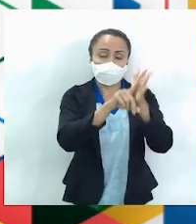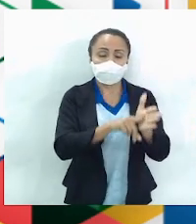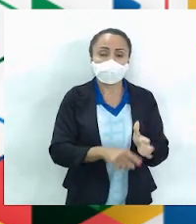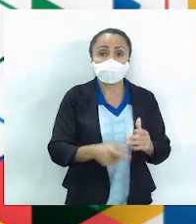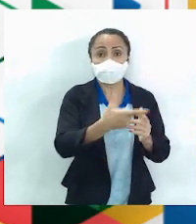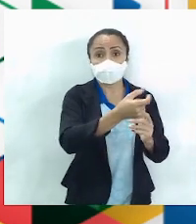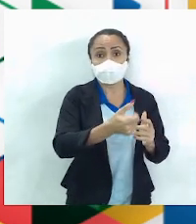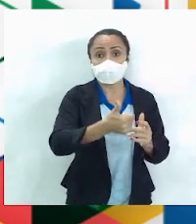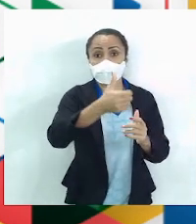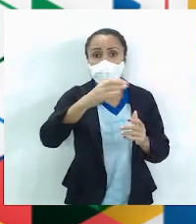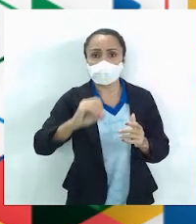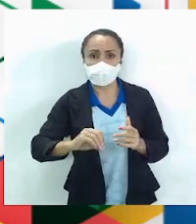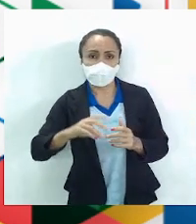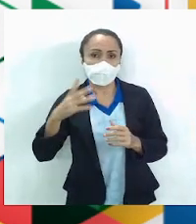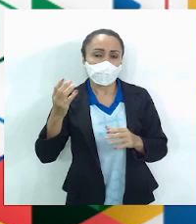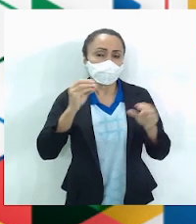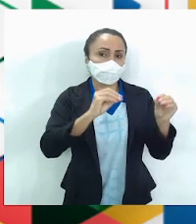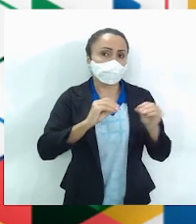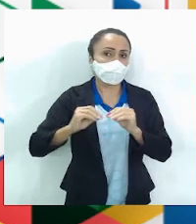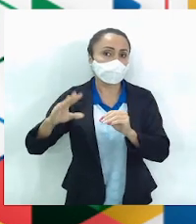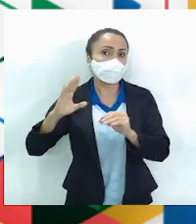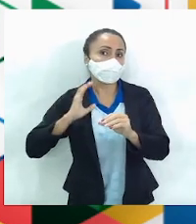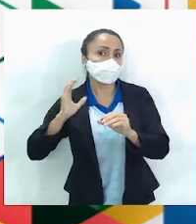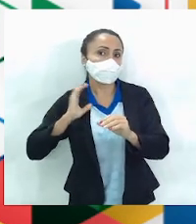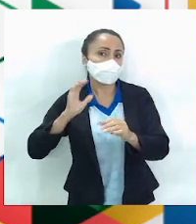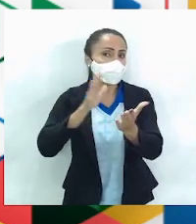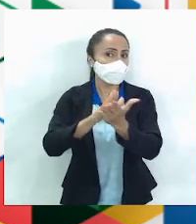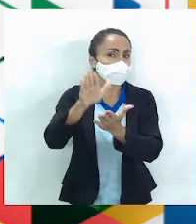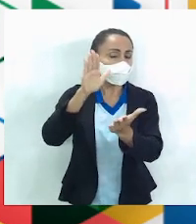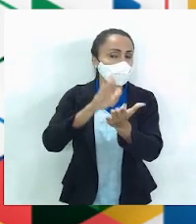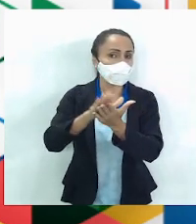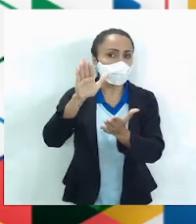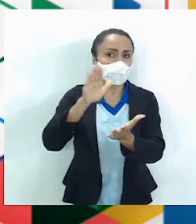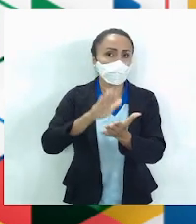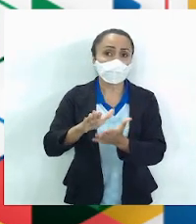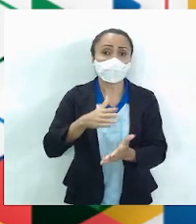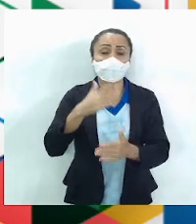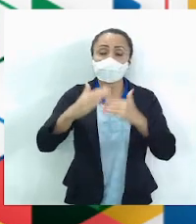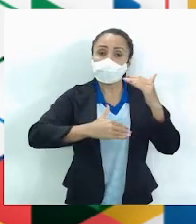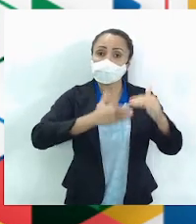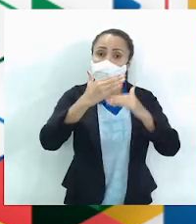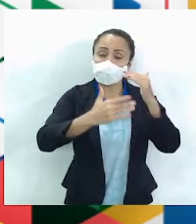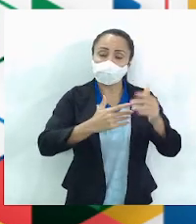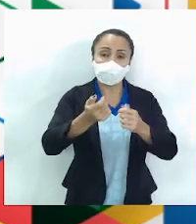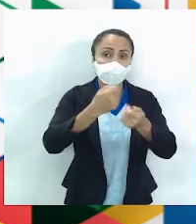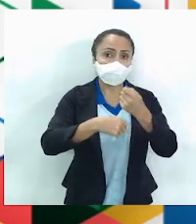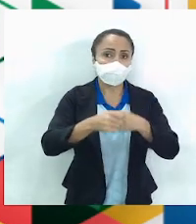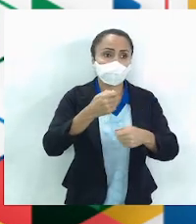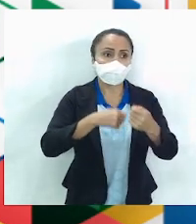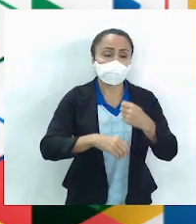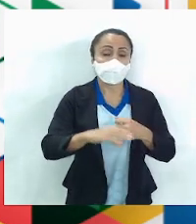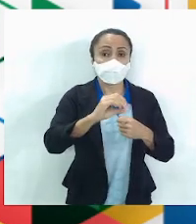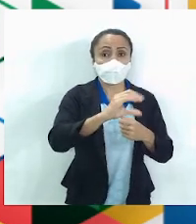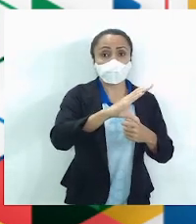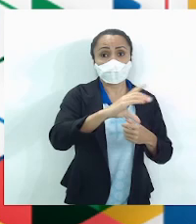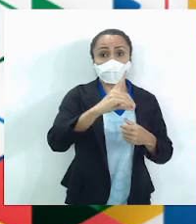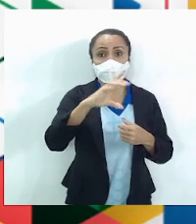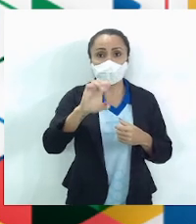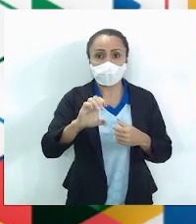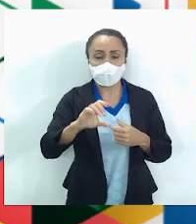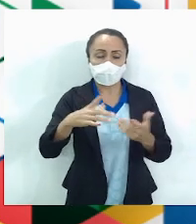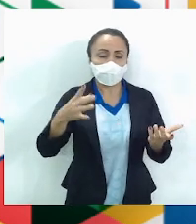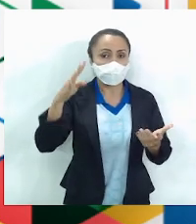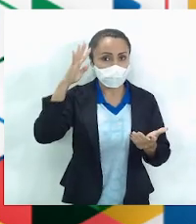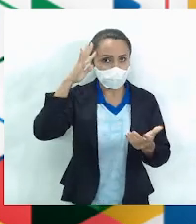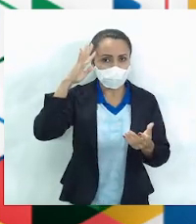O deslocamento da riqueza, publicado pela Organização para a Cooperação e Desenvolvimento Econômico, OCDE, nesta